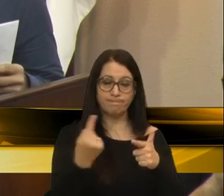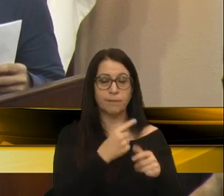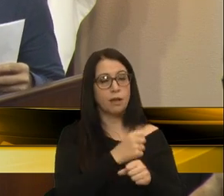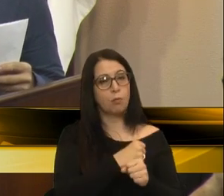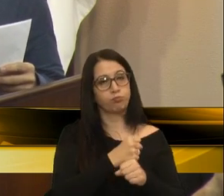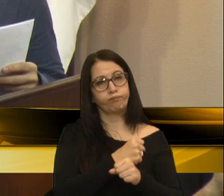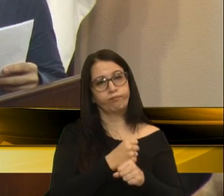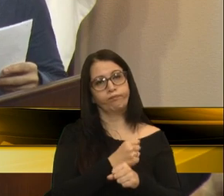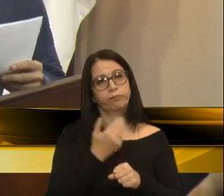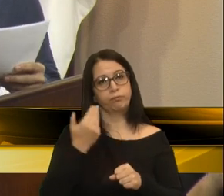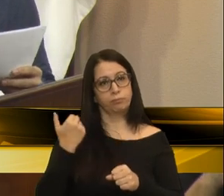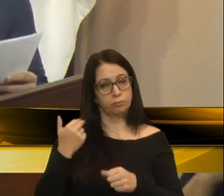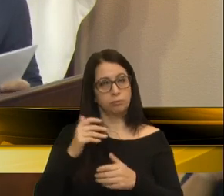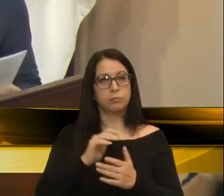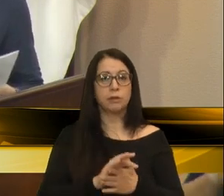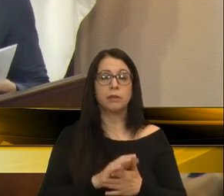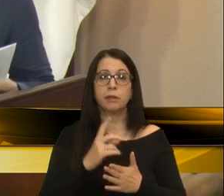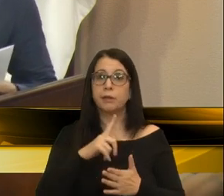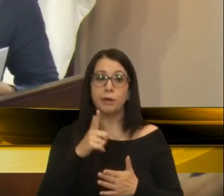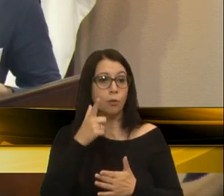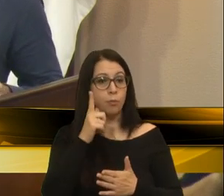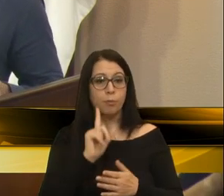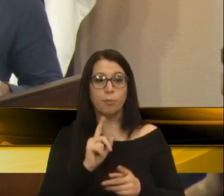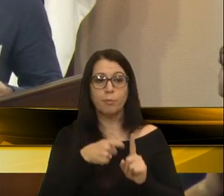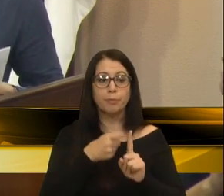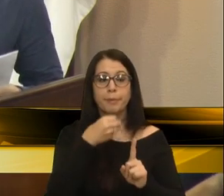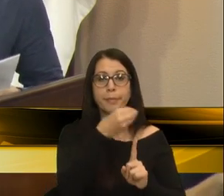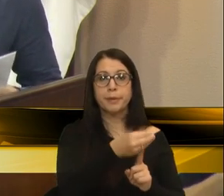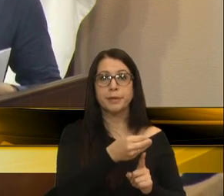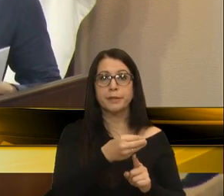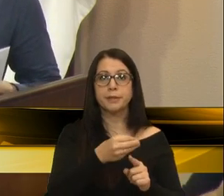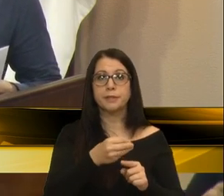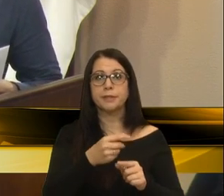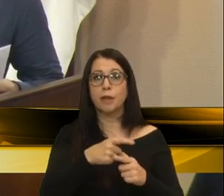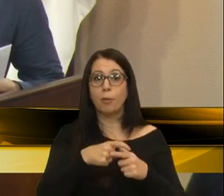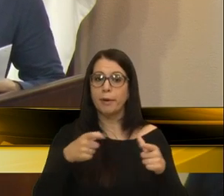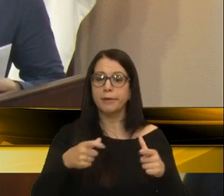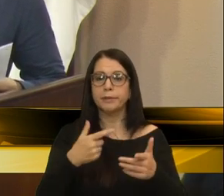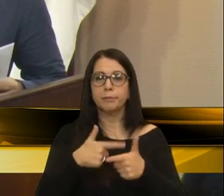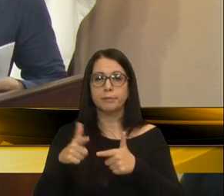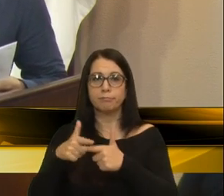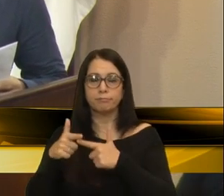anos. Então, se deixa de repassar o mês, o déficit já aumenta.